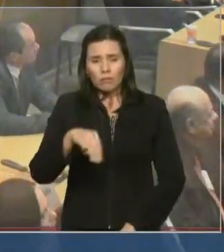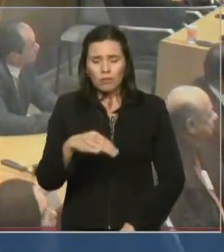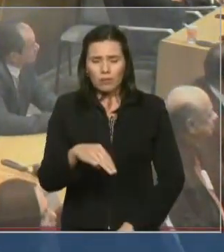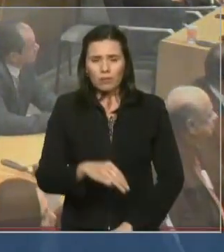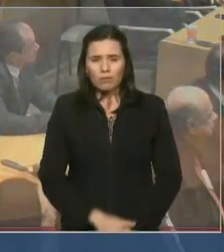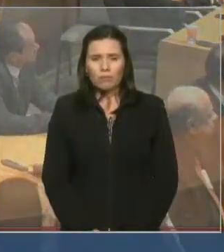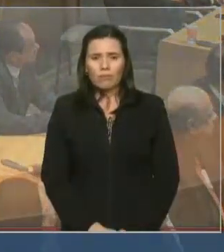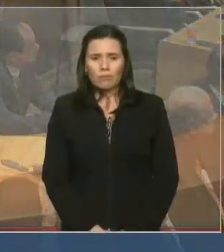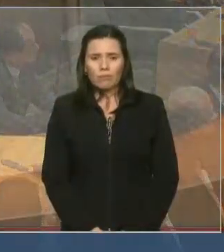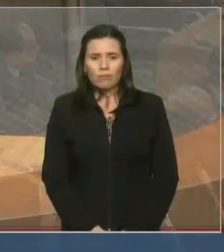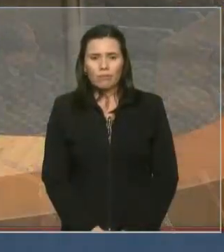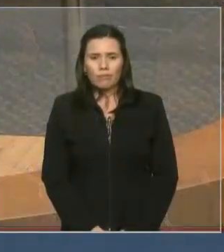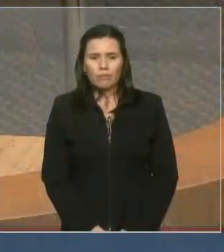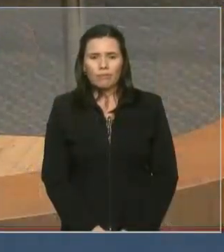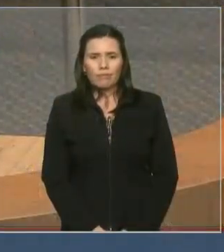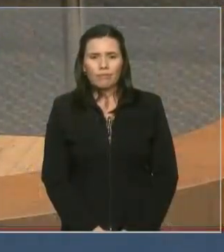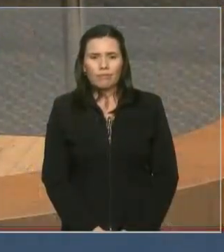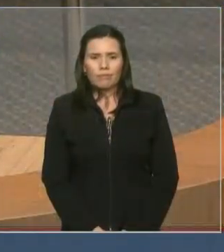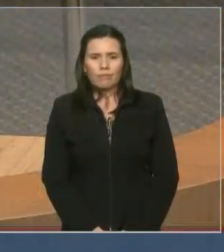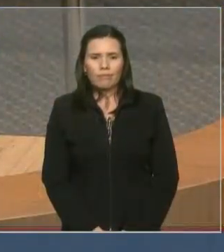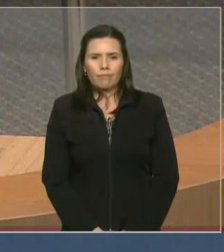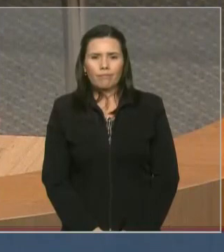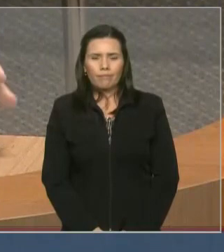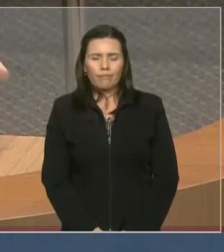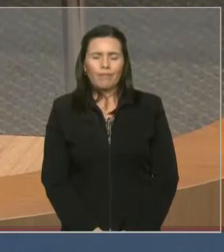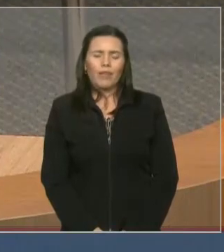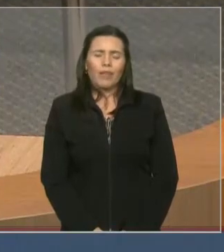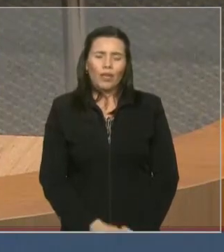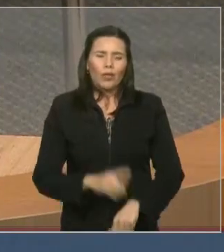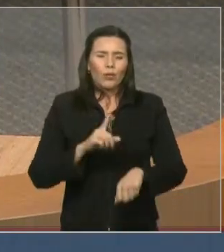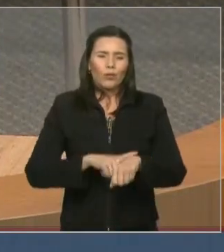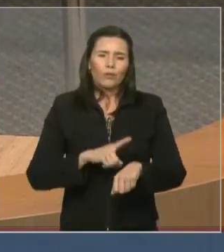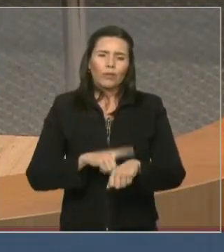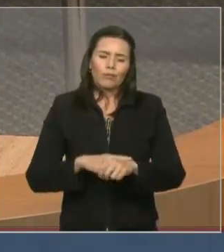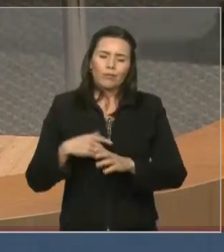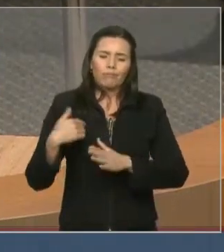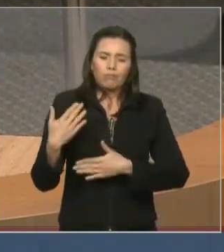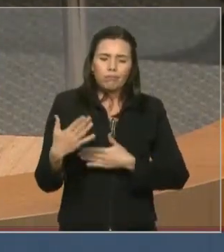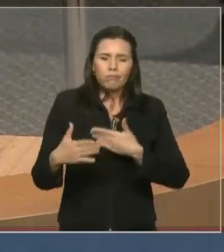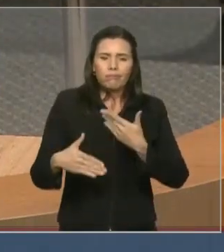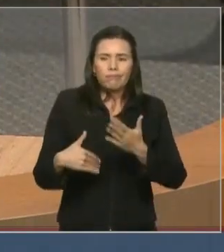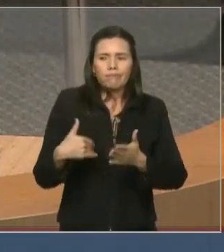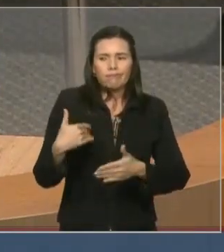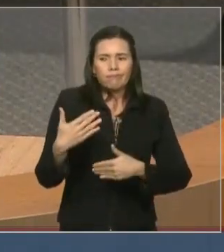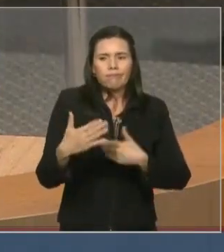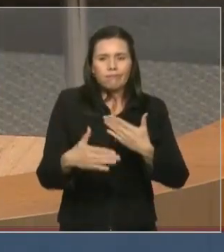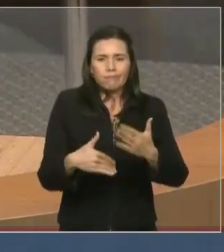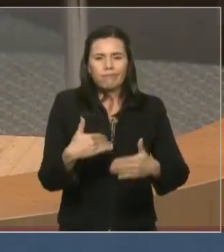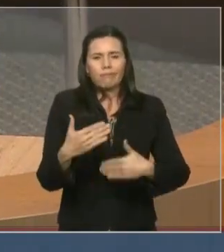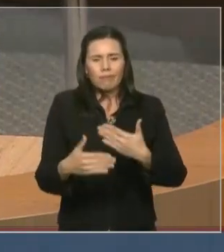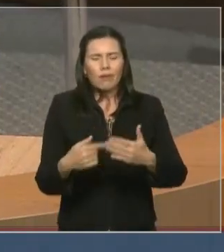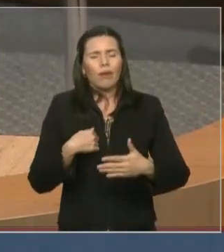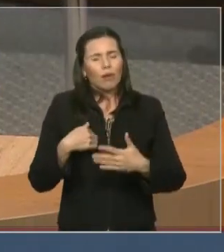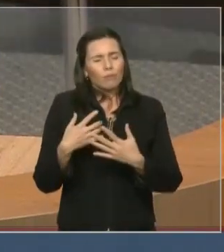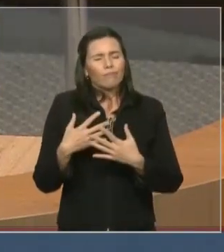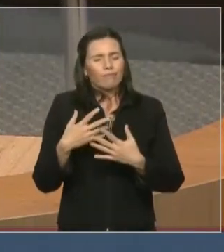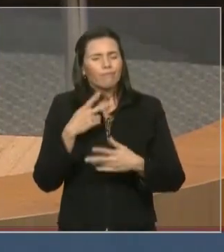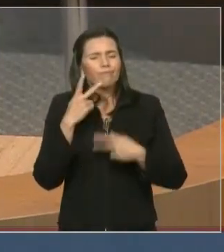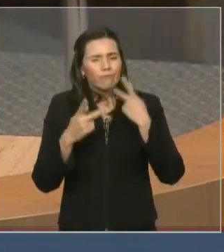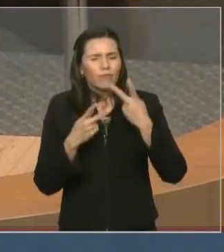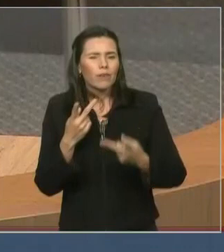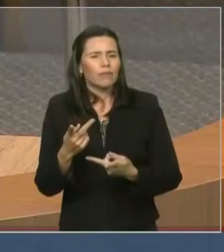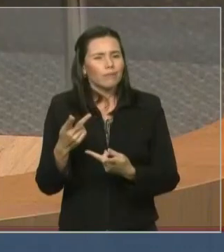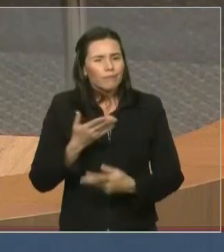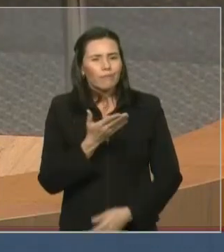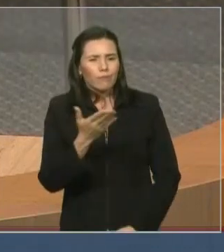E as águas passaram pela ponte do tempo. Eu confesso aos senhores, presidente, que eu, nesse tempo